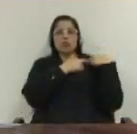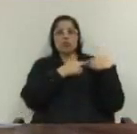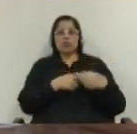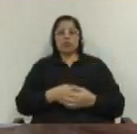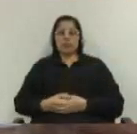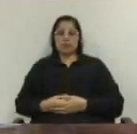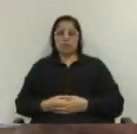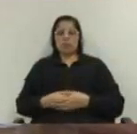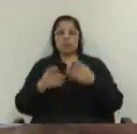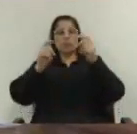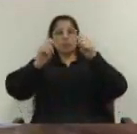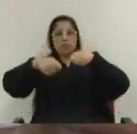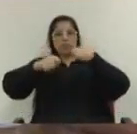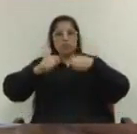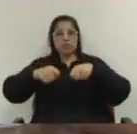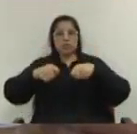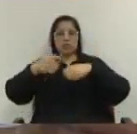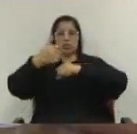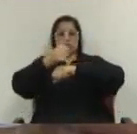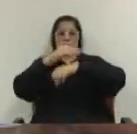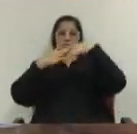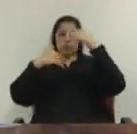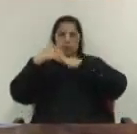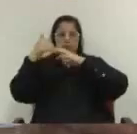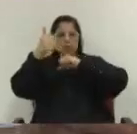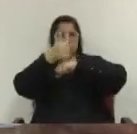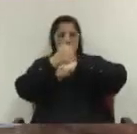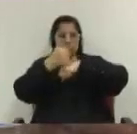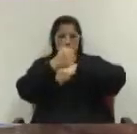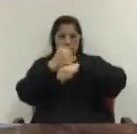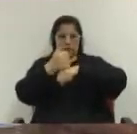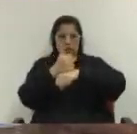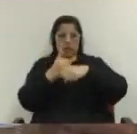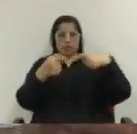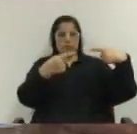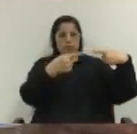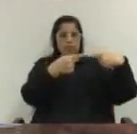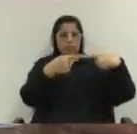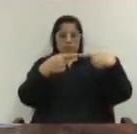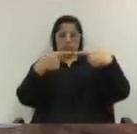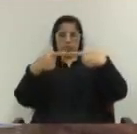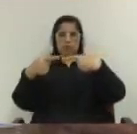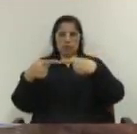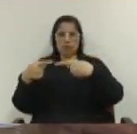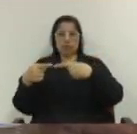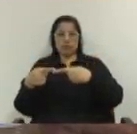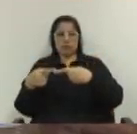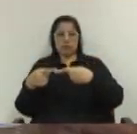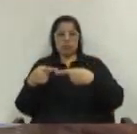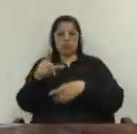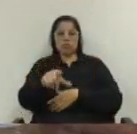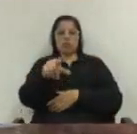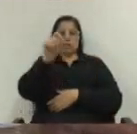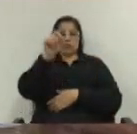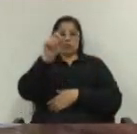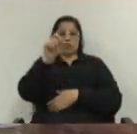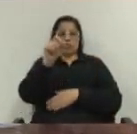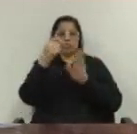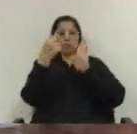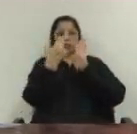e capacitação profissional compatíveis com as respectivas atribuições a serem